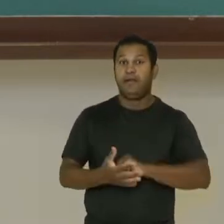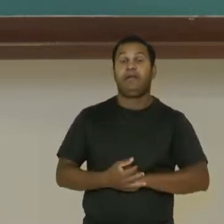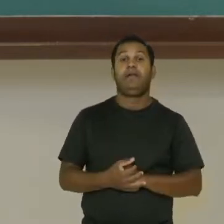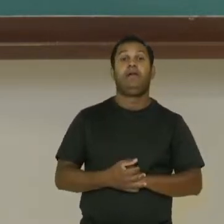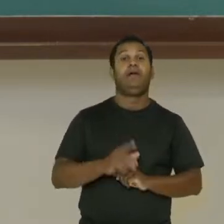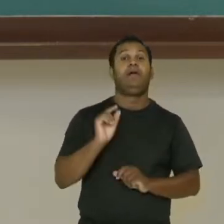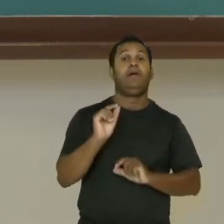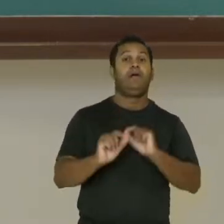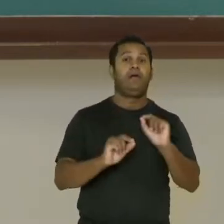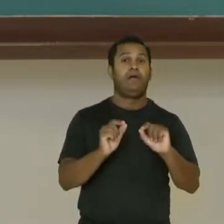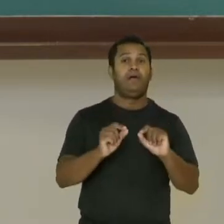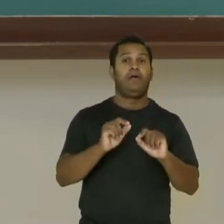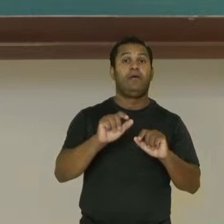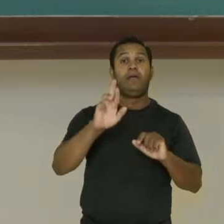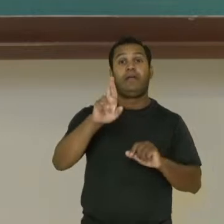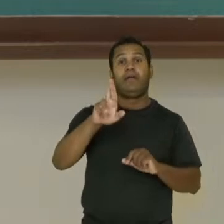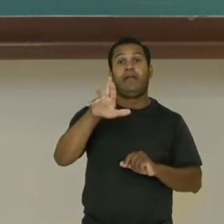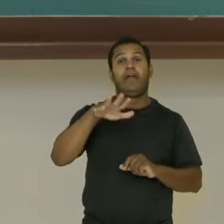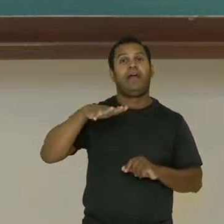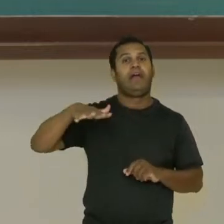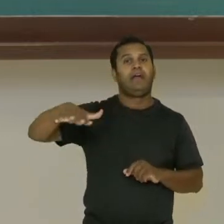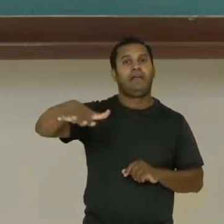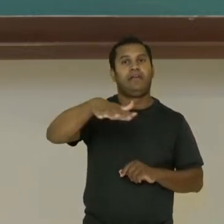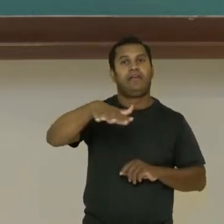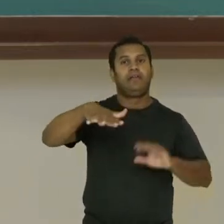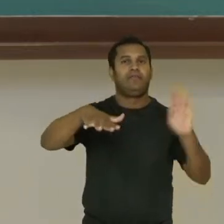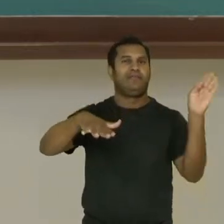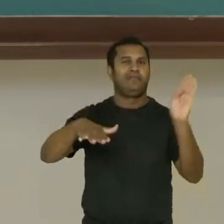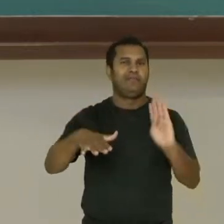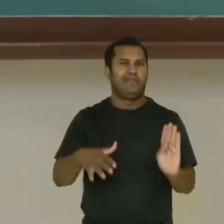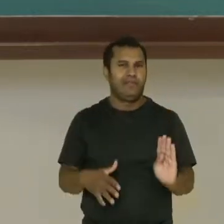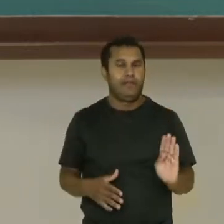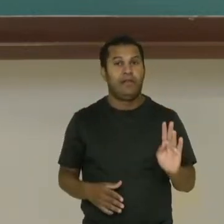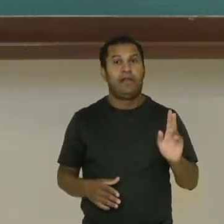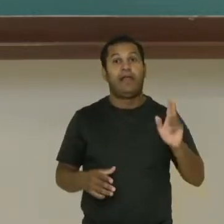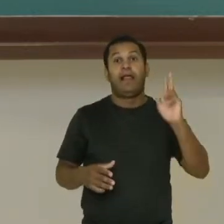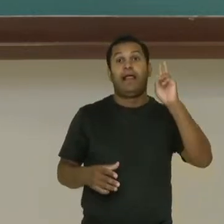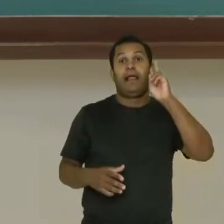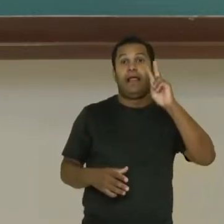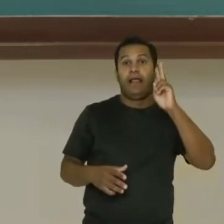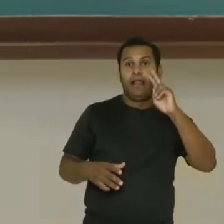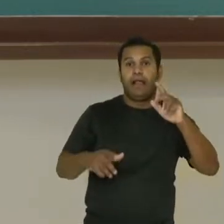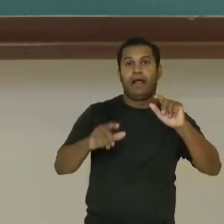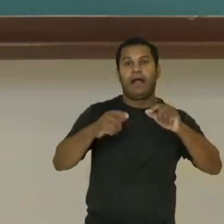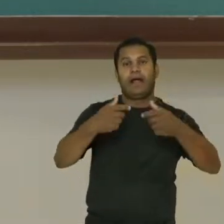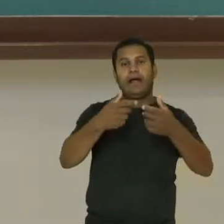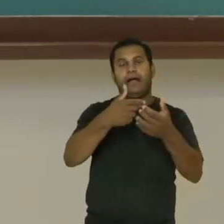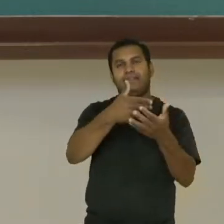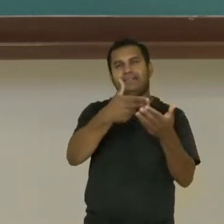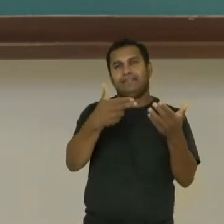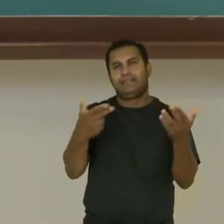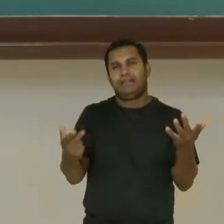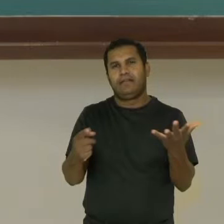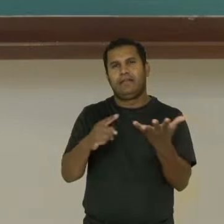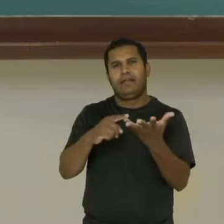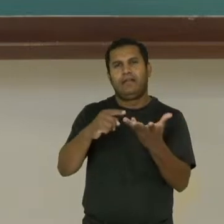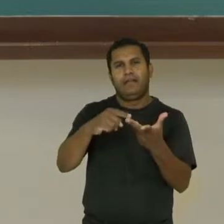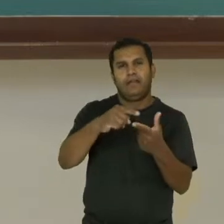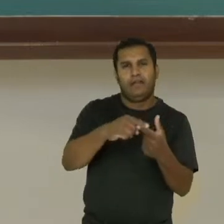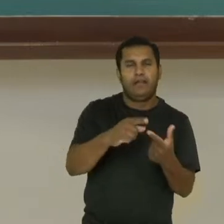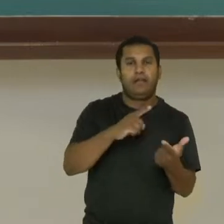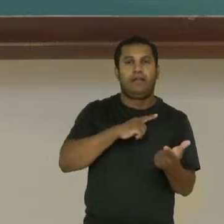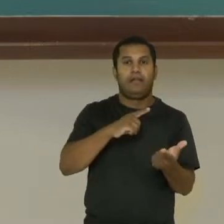sobre a regionalização do Brasil. Relembrar, retomar características sobre o conceito que